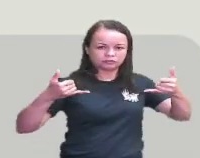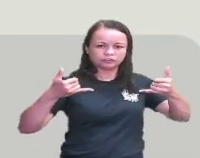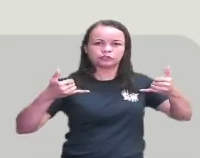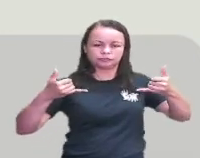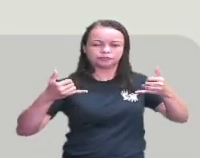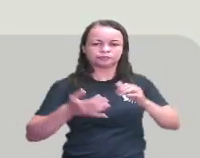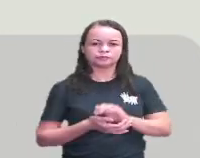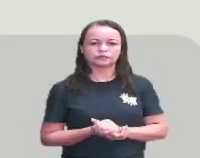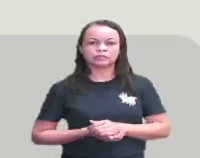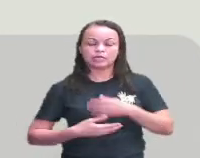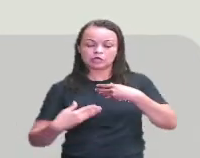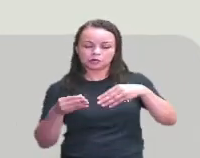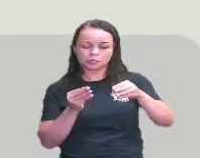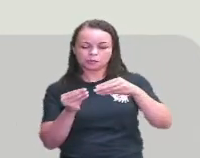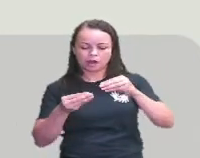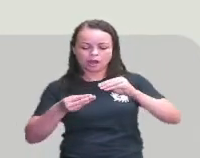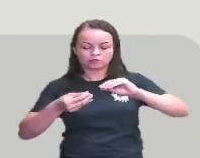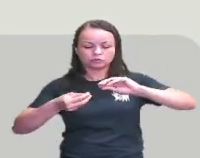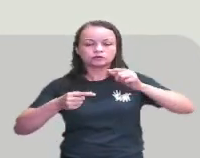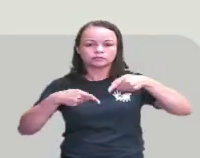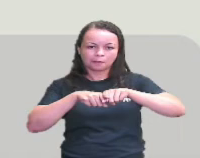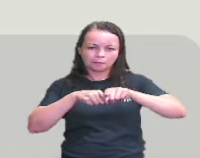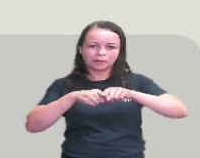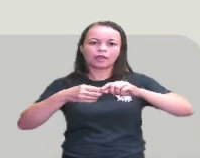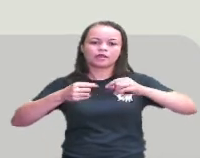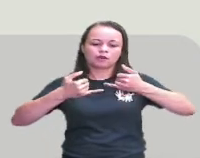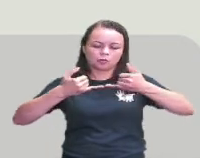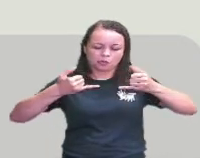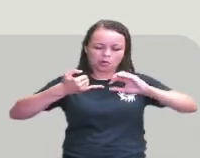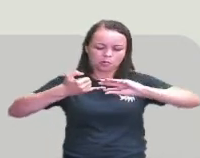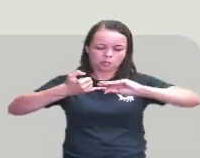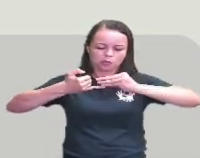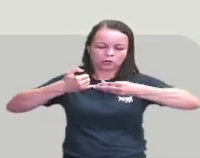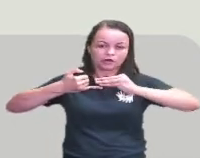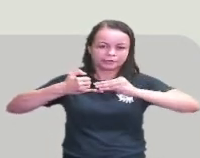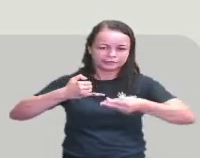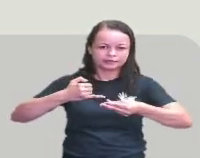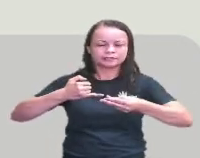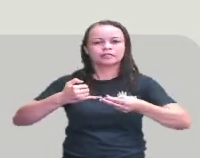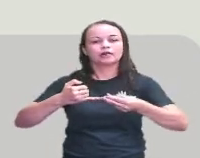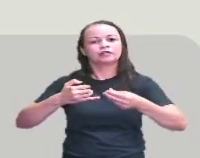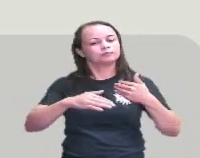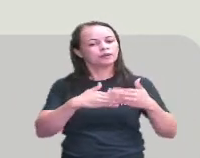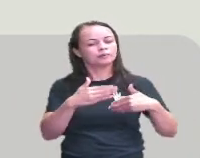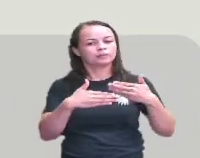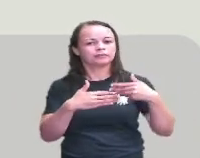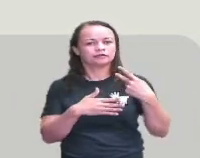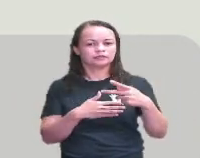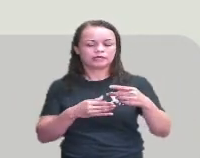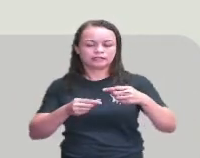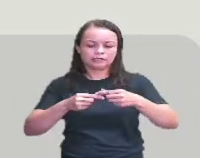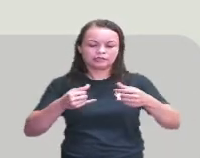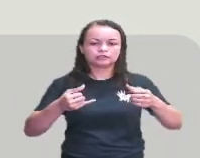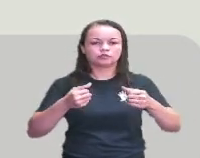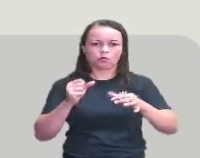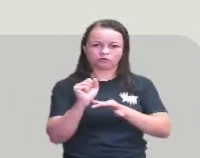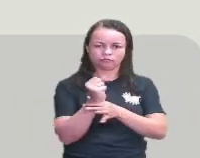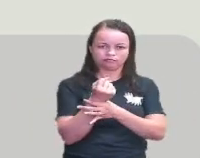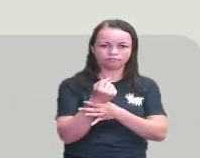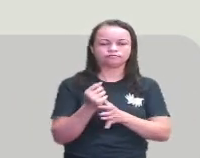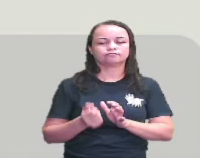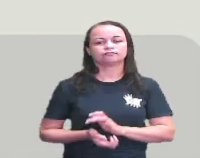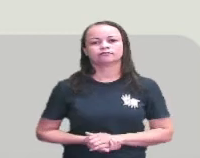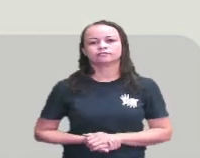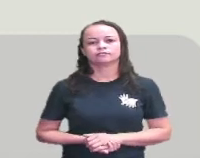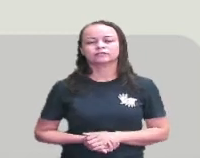O plástico é usado para encapar os fios, é um material isolante que permite o manuseio desses fios com segurança.